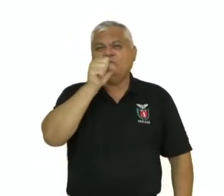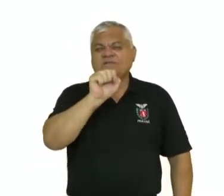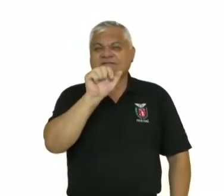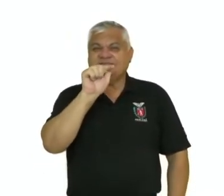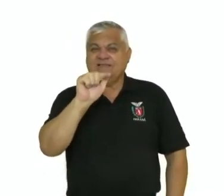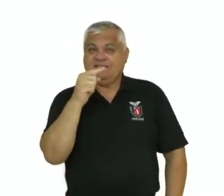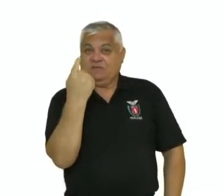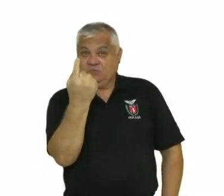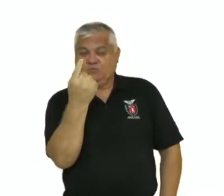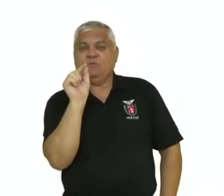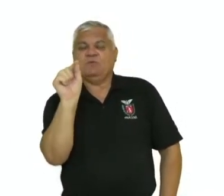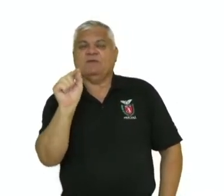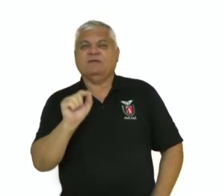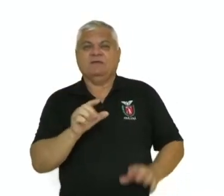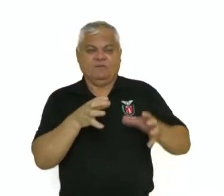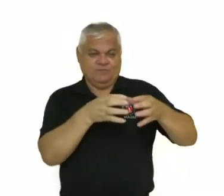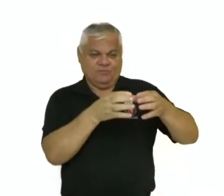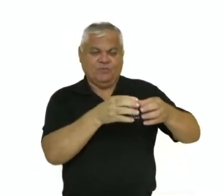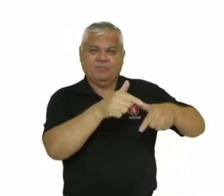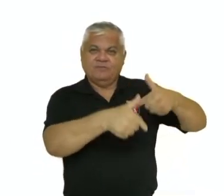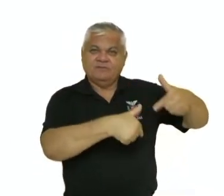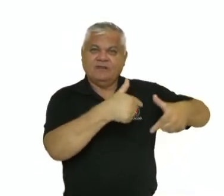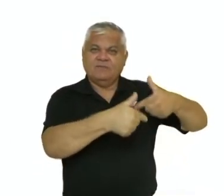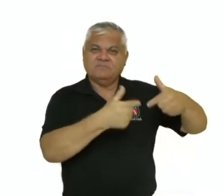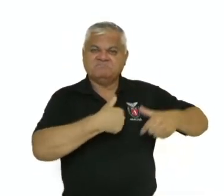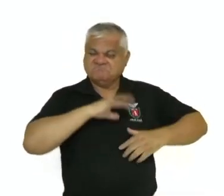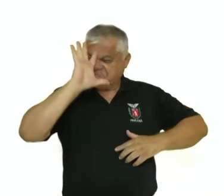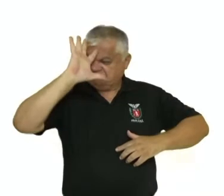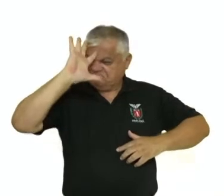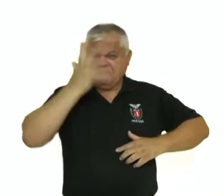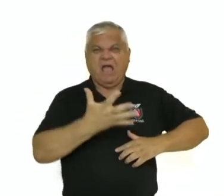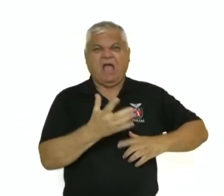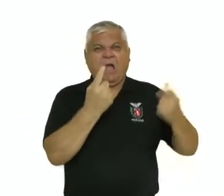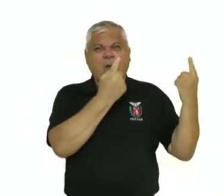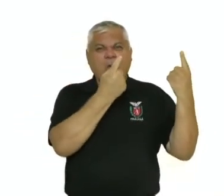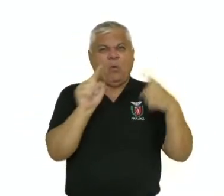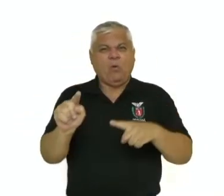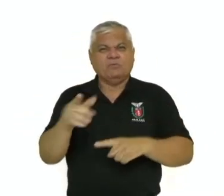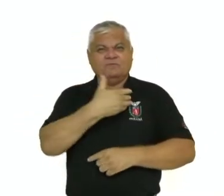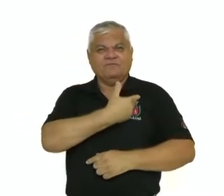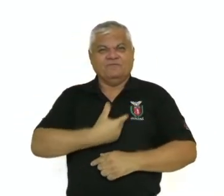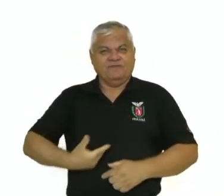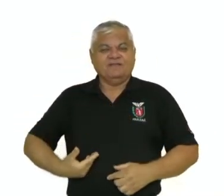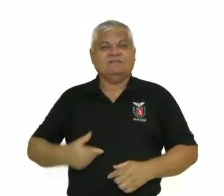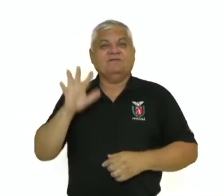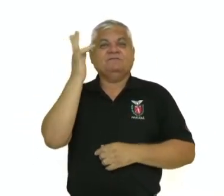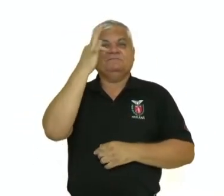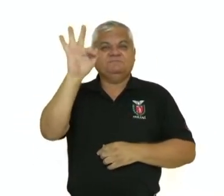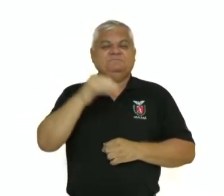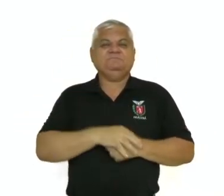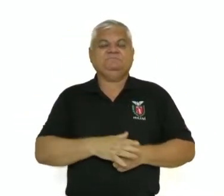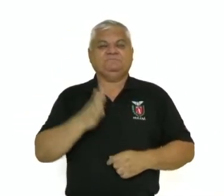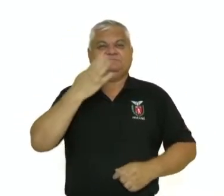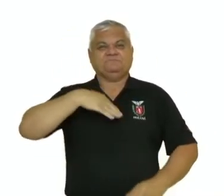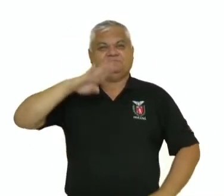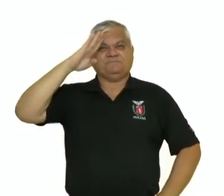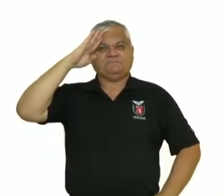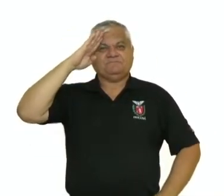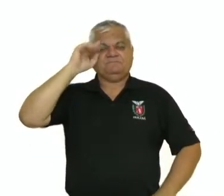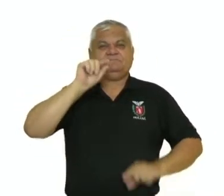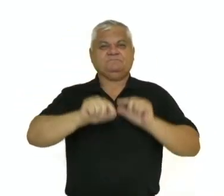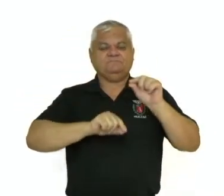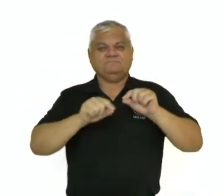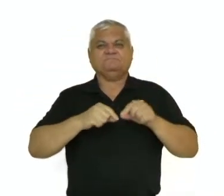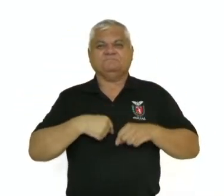1871, a classe operária revoltou-se contra o governo francês e, com o apoio da Guarda Nacional, tomou o poder